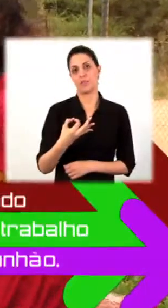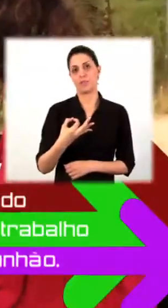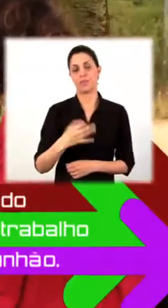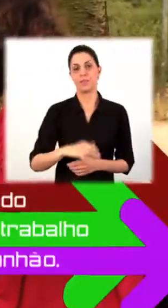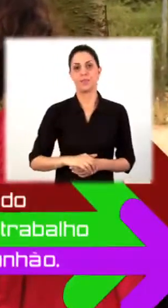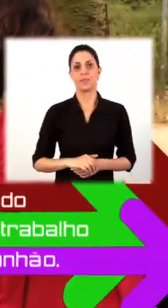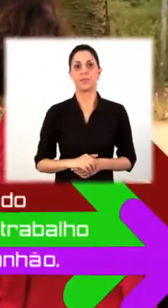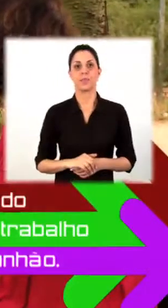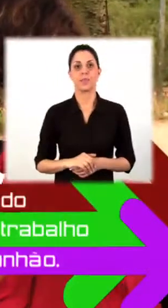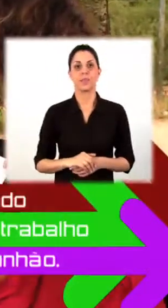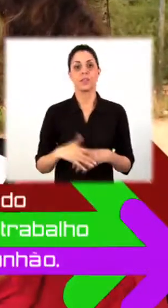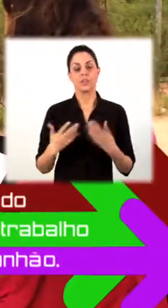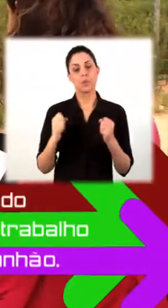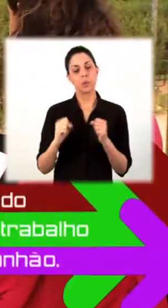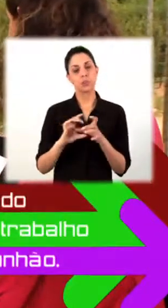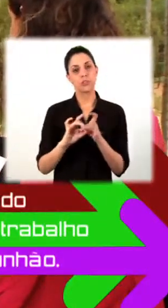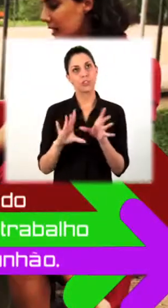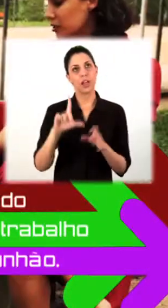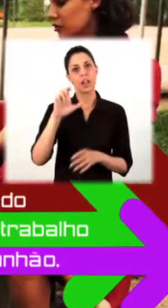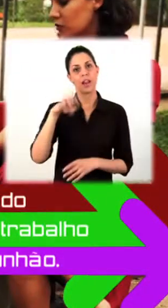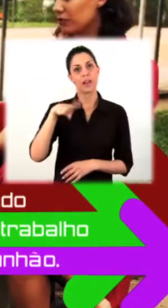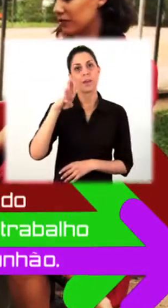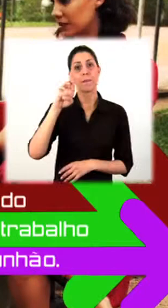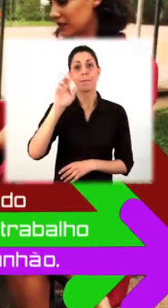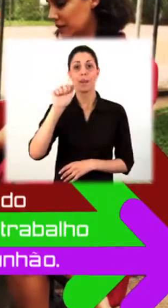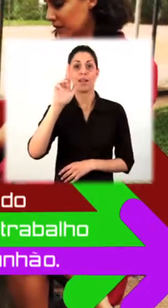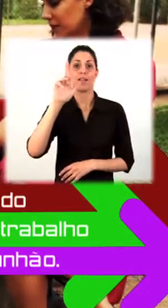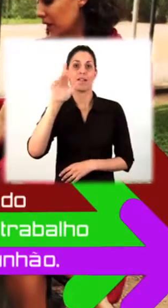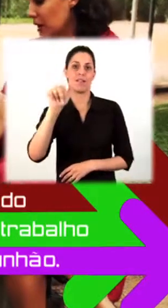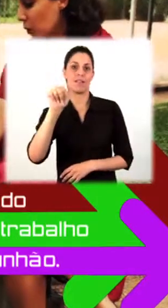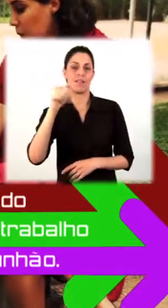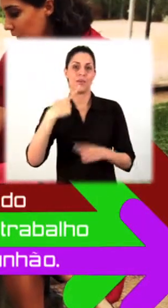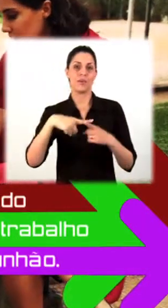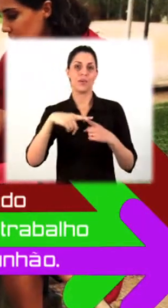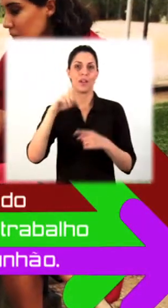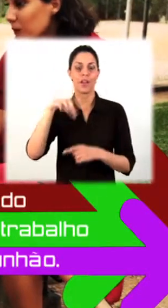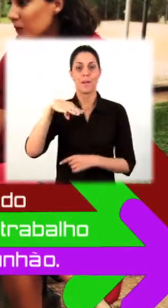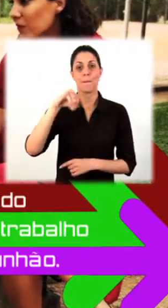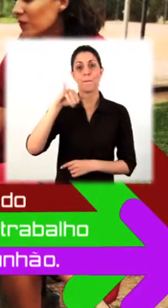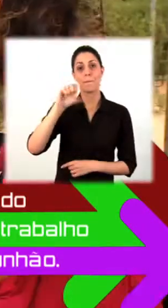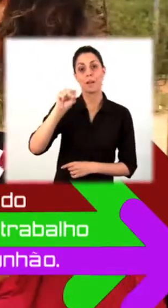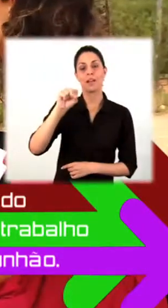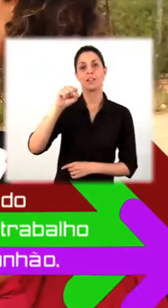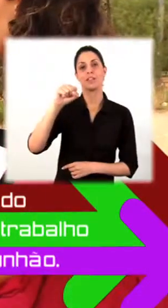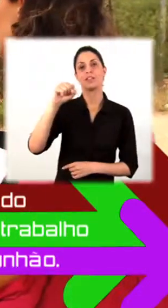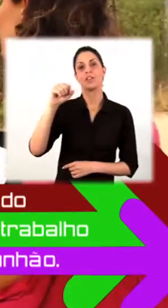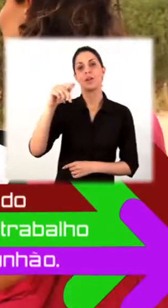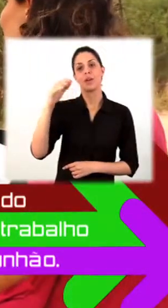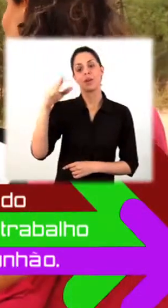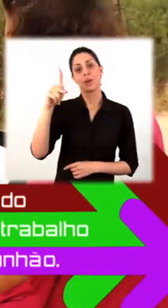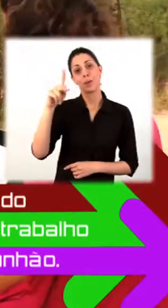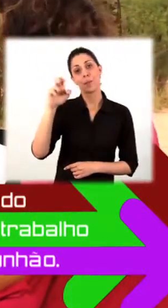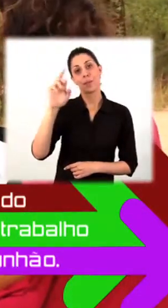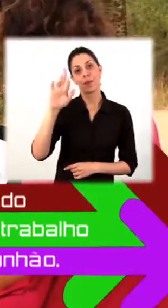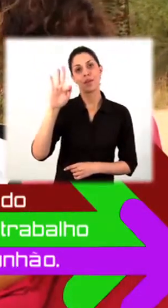deixar o José lembrara de sua infância quando